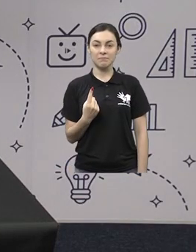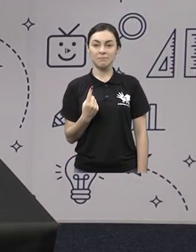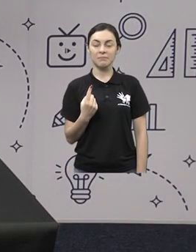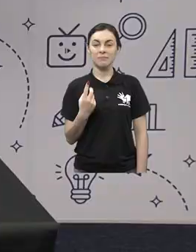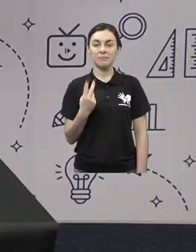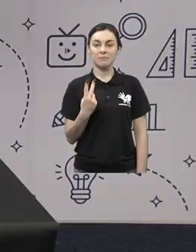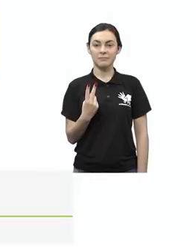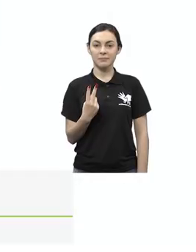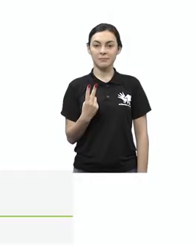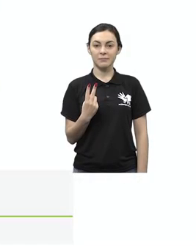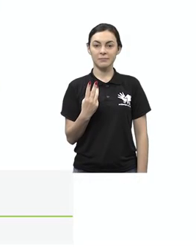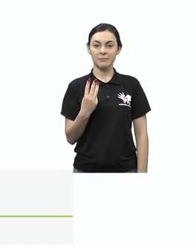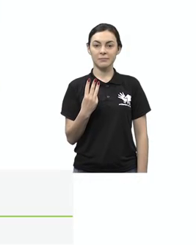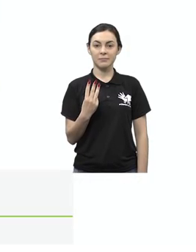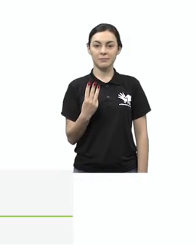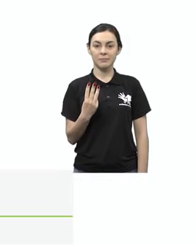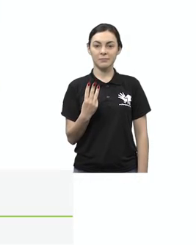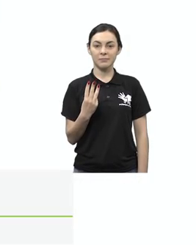lá.